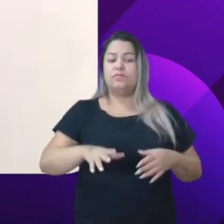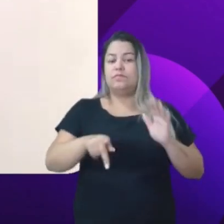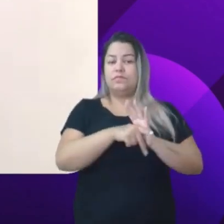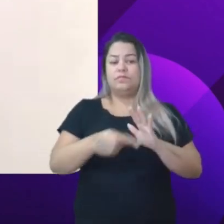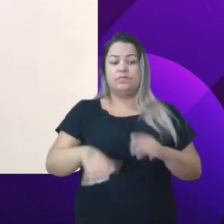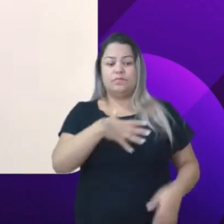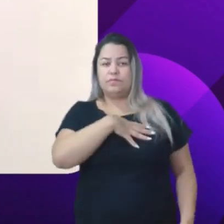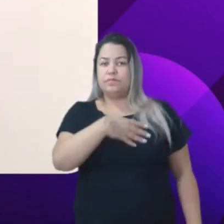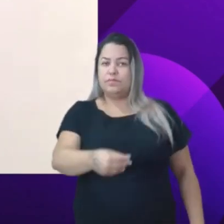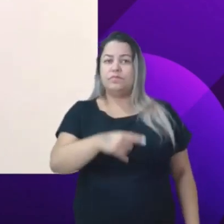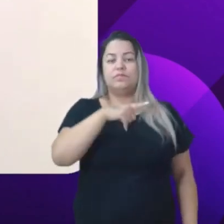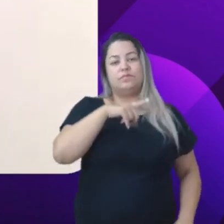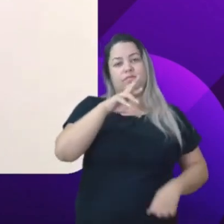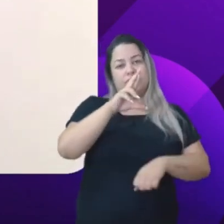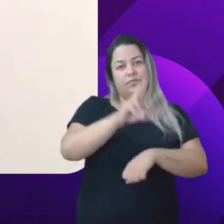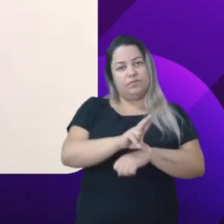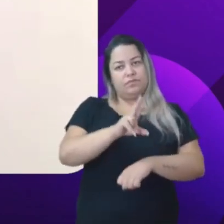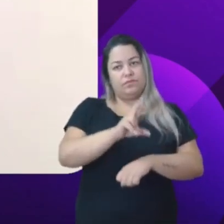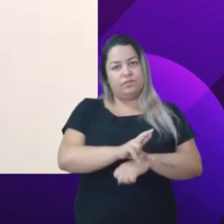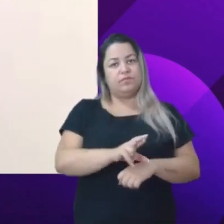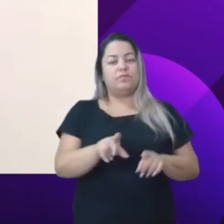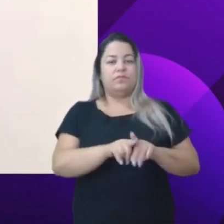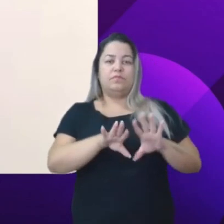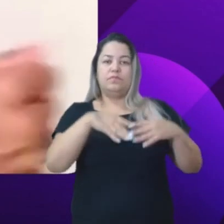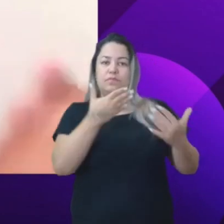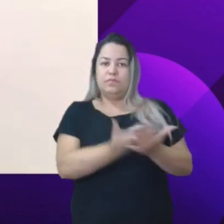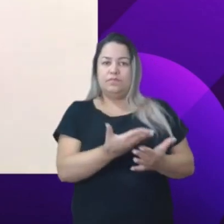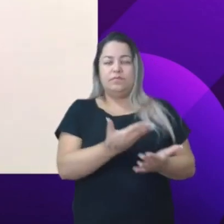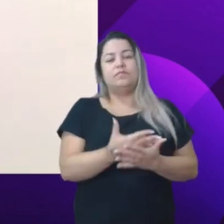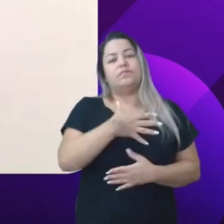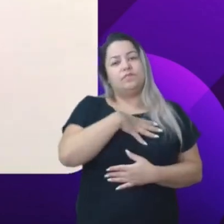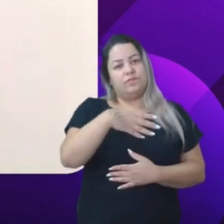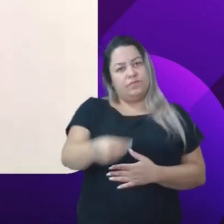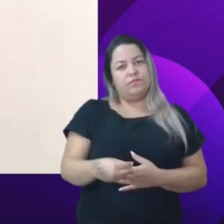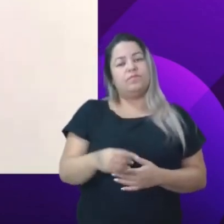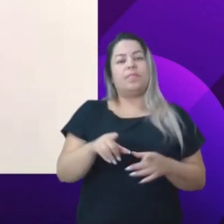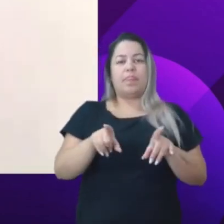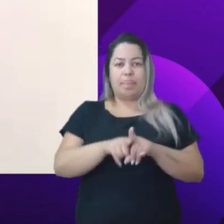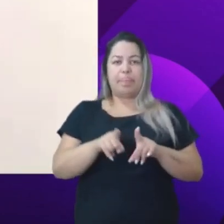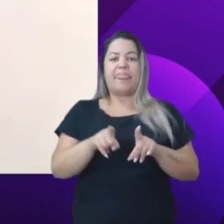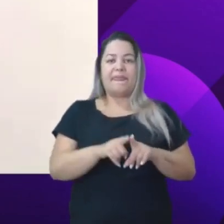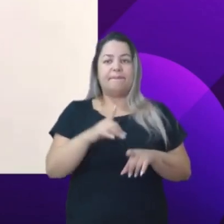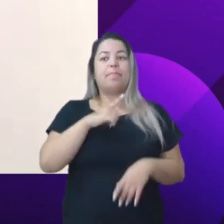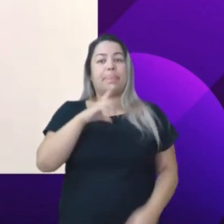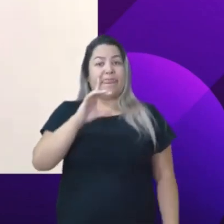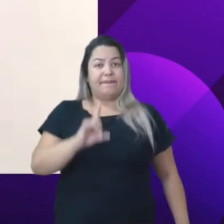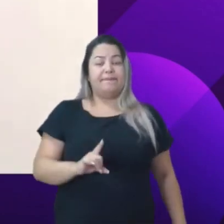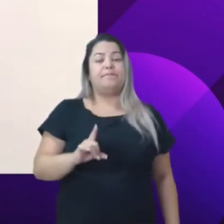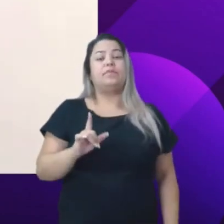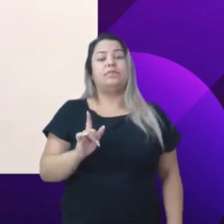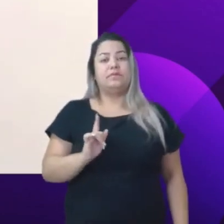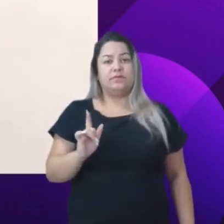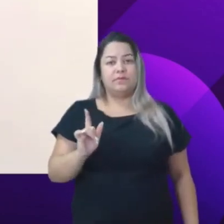filhos, ela tem direito à creche, à escola, né? Os filhos têm direito a uma vaga na escola pública, né, que ela